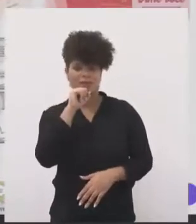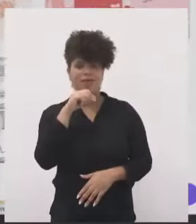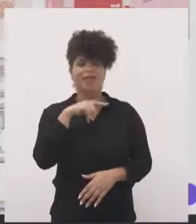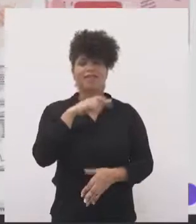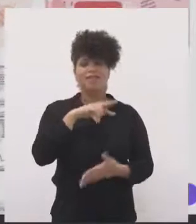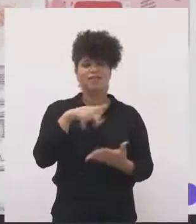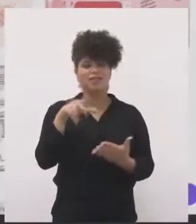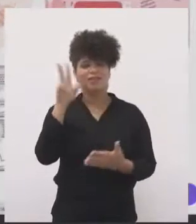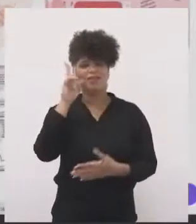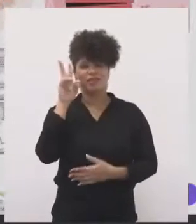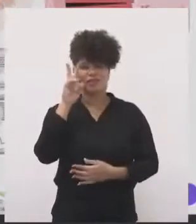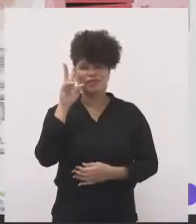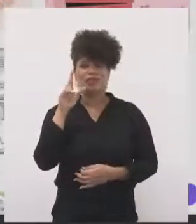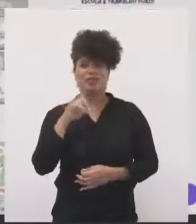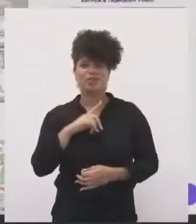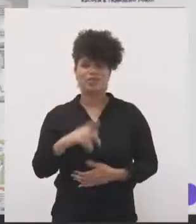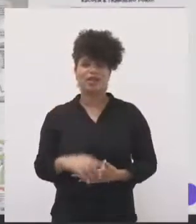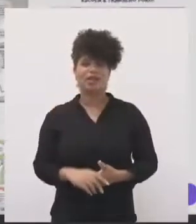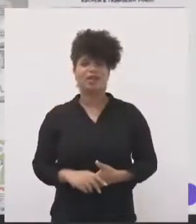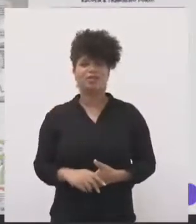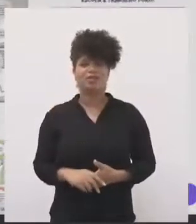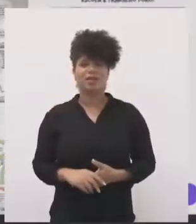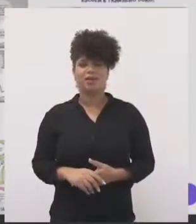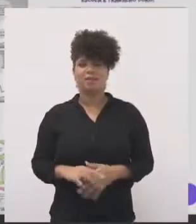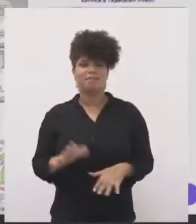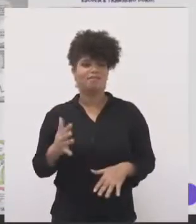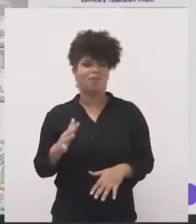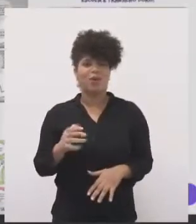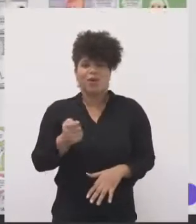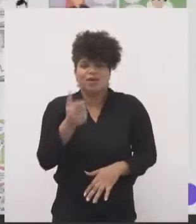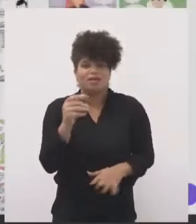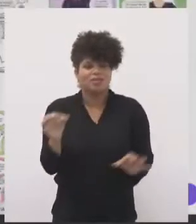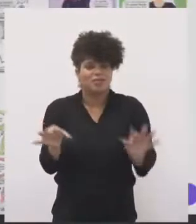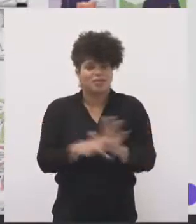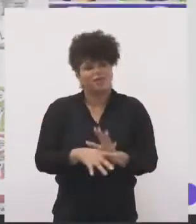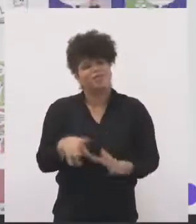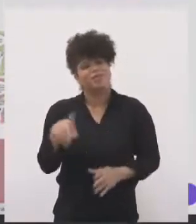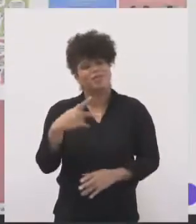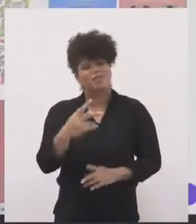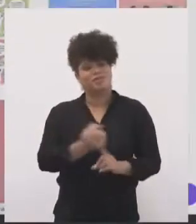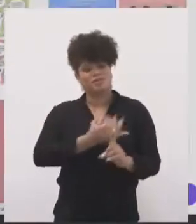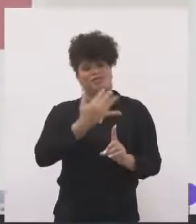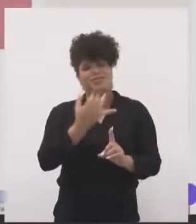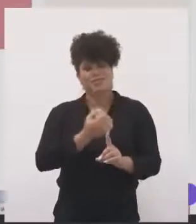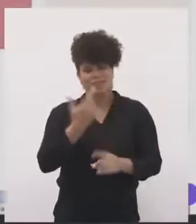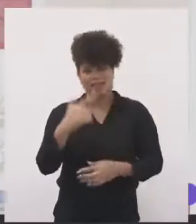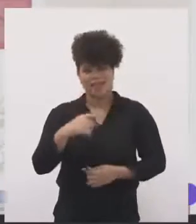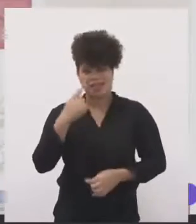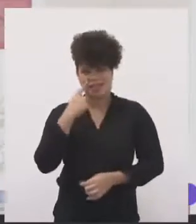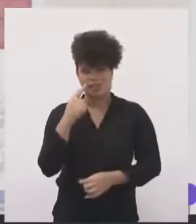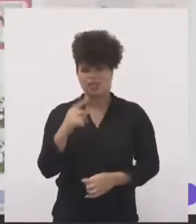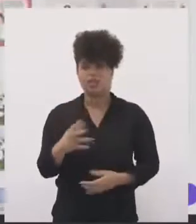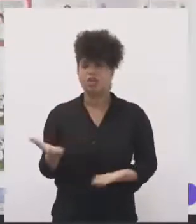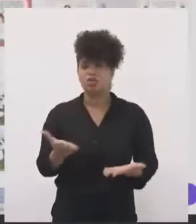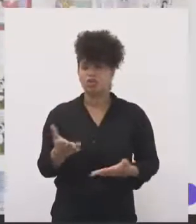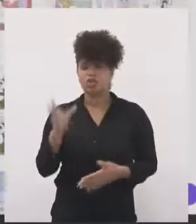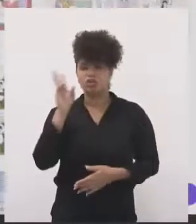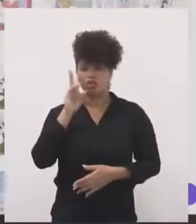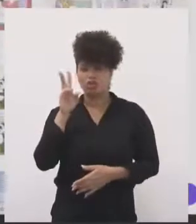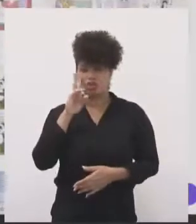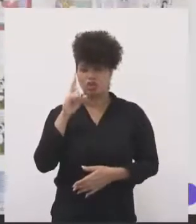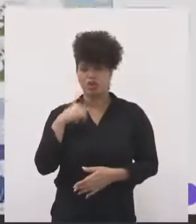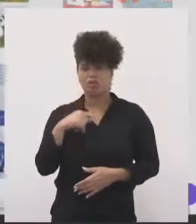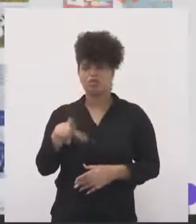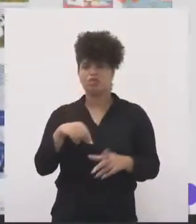historinha que já está mais ou menos pronta para o professor se inspirar. E a historinha que eu vou usar hoje